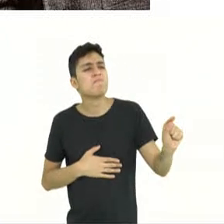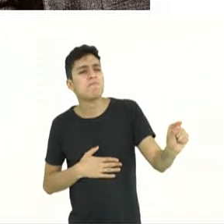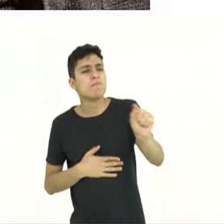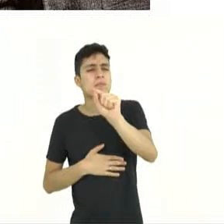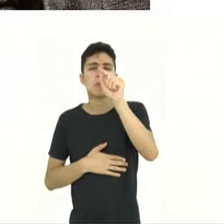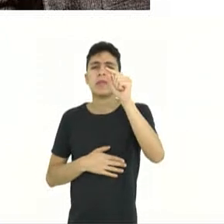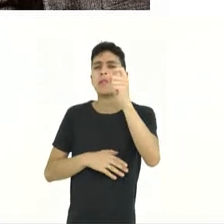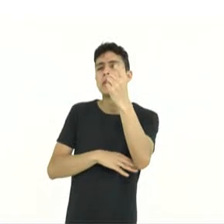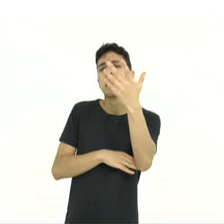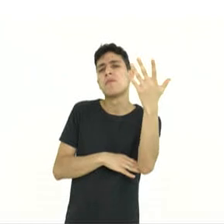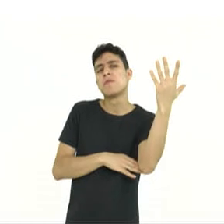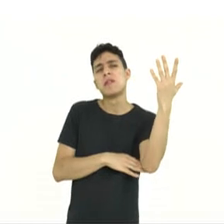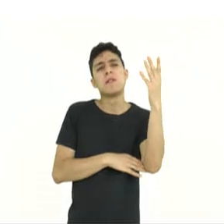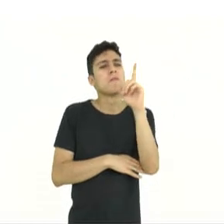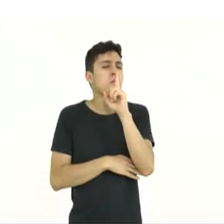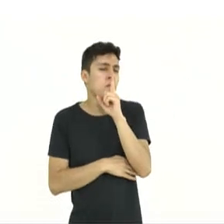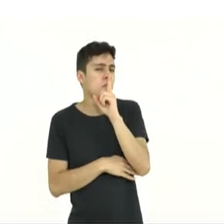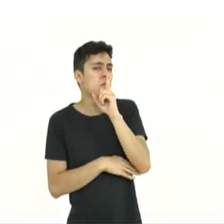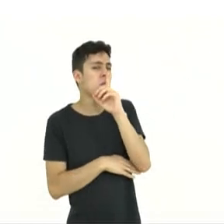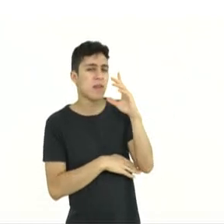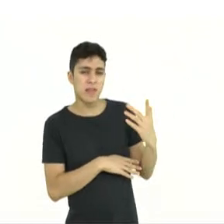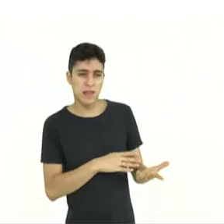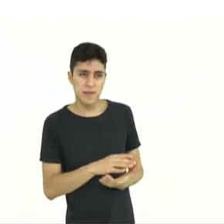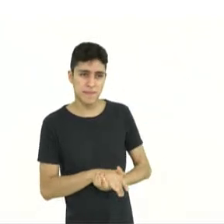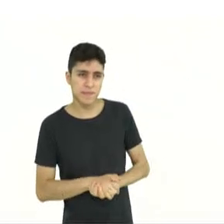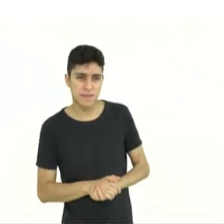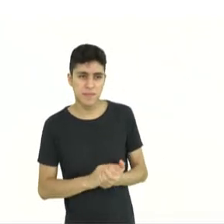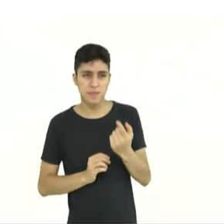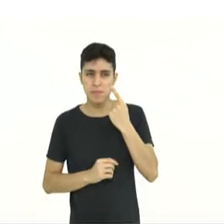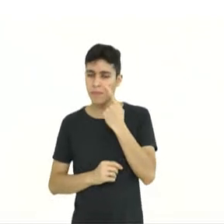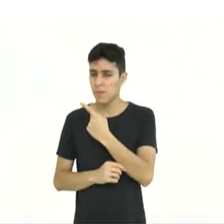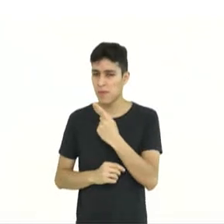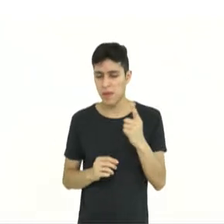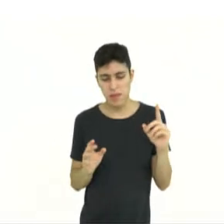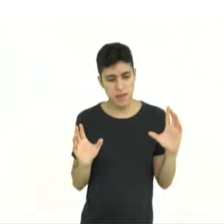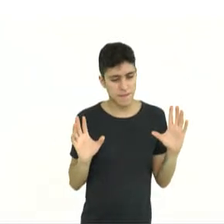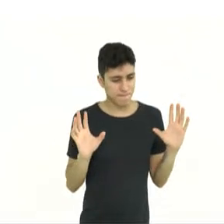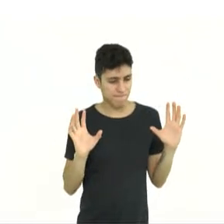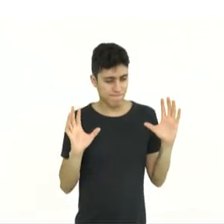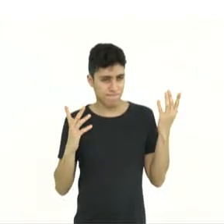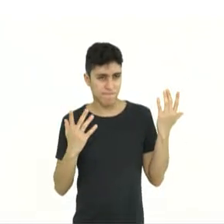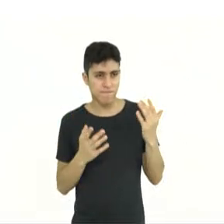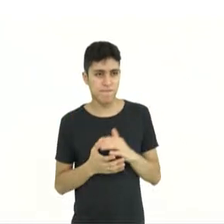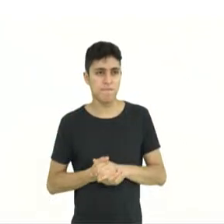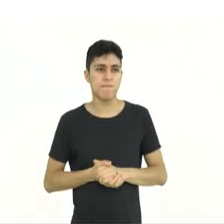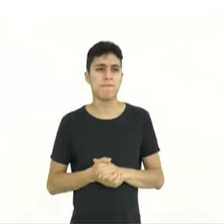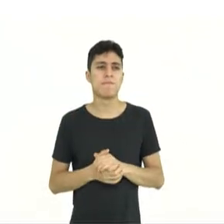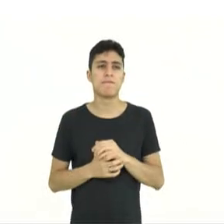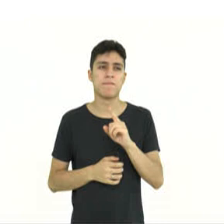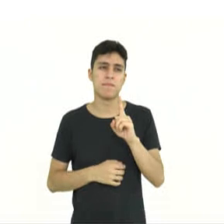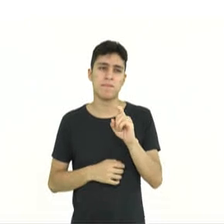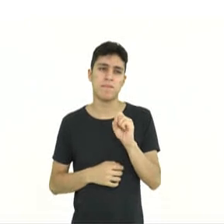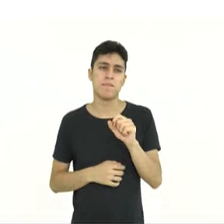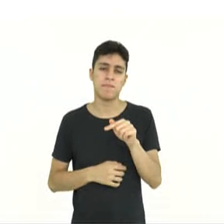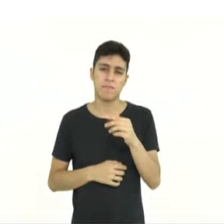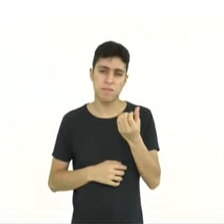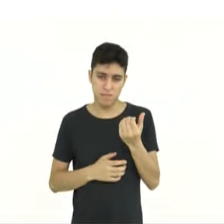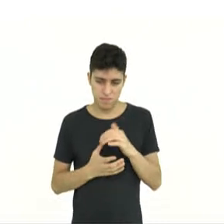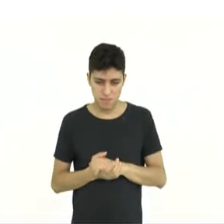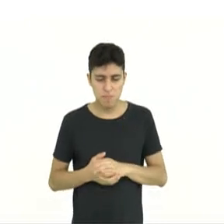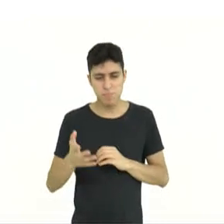retratos naturezas-mortas Dante tem aí o bar de Mulan lá galera né e1876